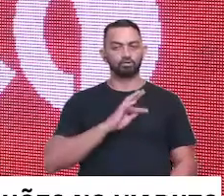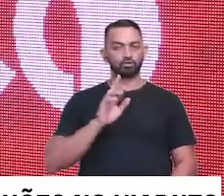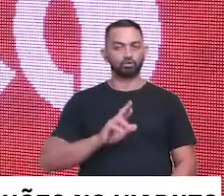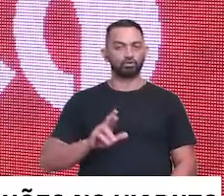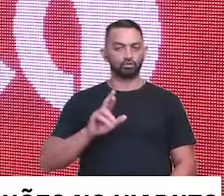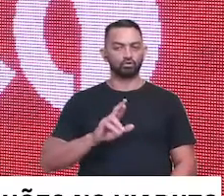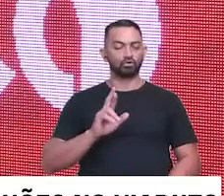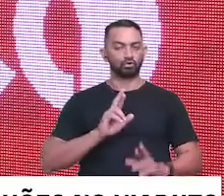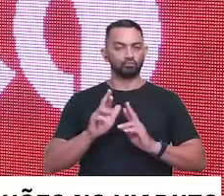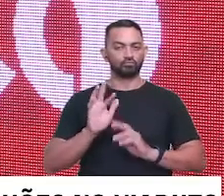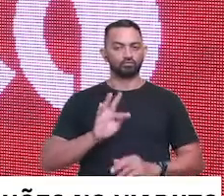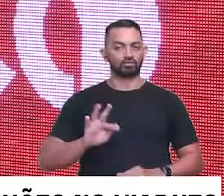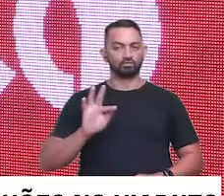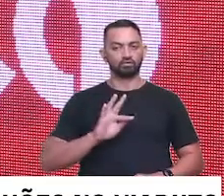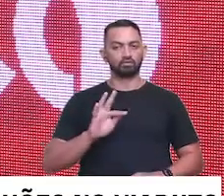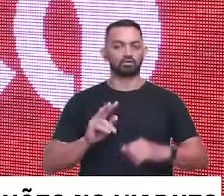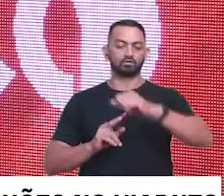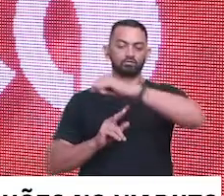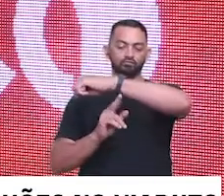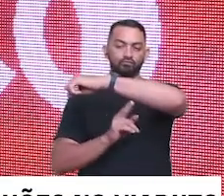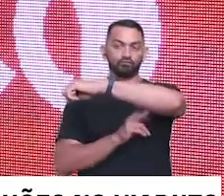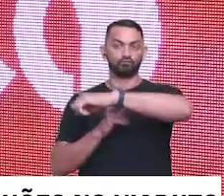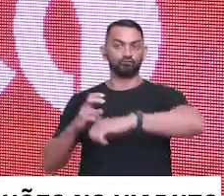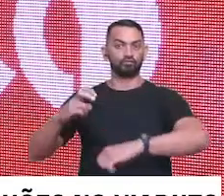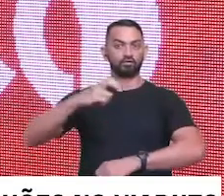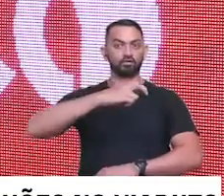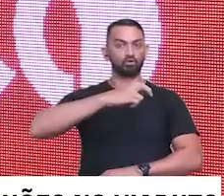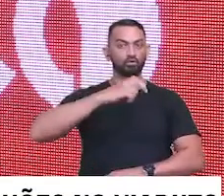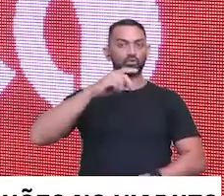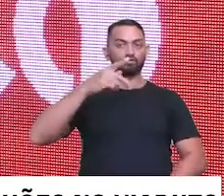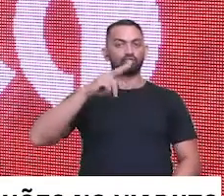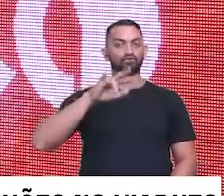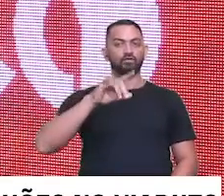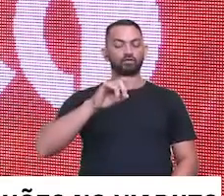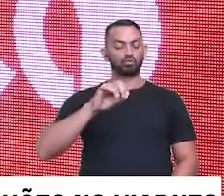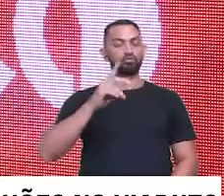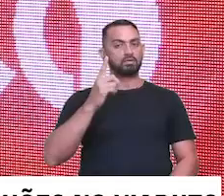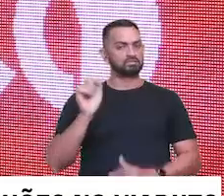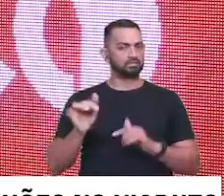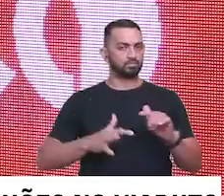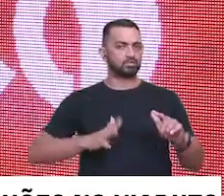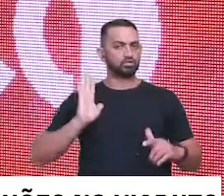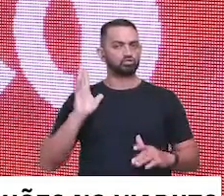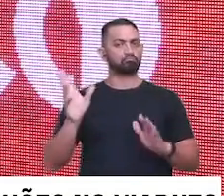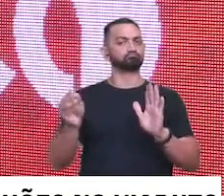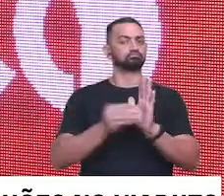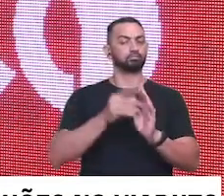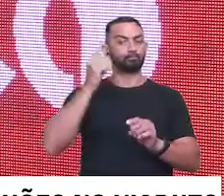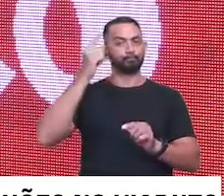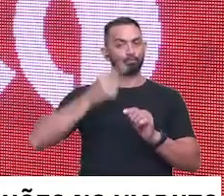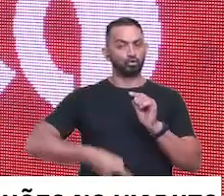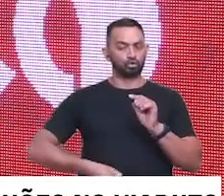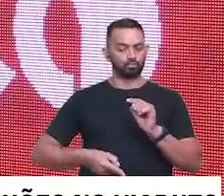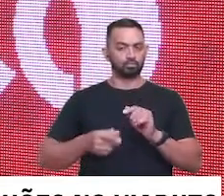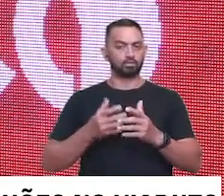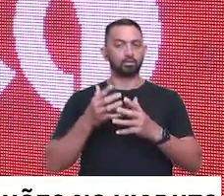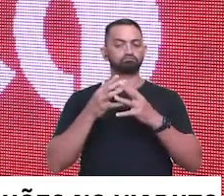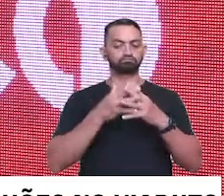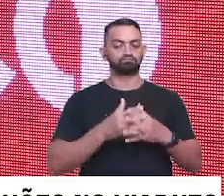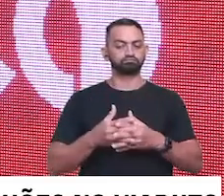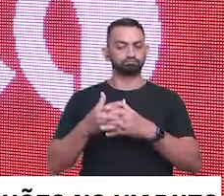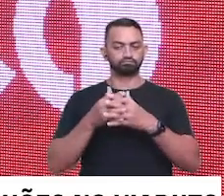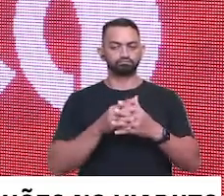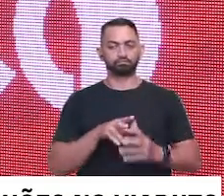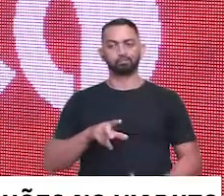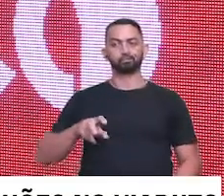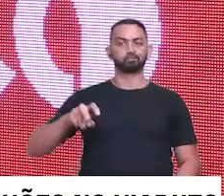o que a gente termina também falando de trânsito mas do viaduto de Imperatriz Já faz mais ou menos uma semana quase que tá proibido o